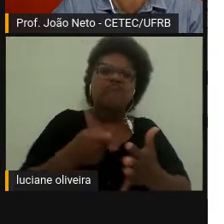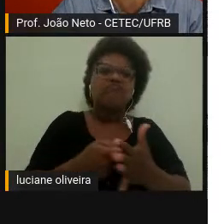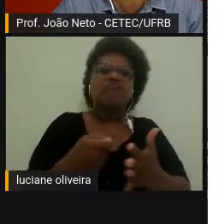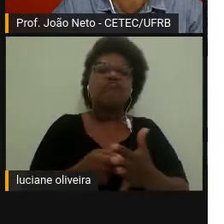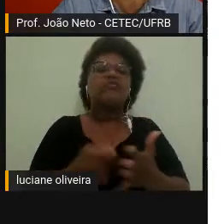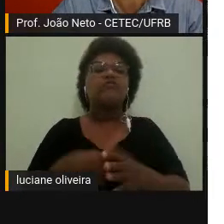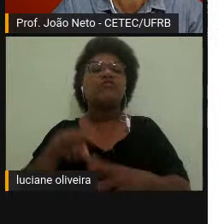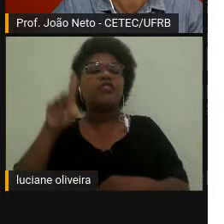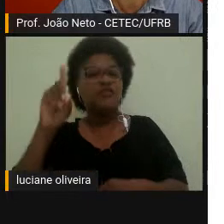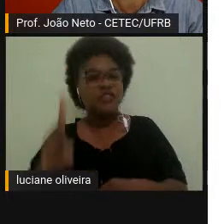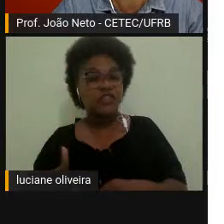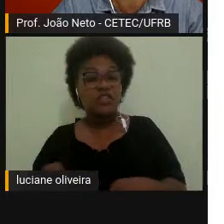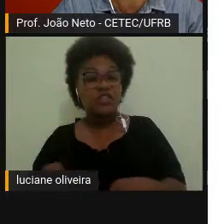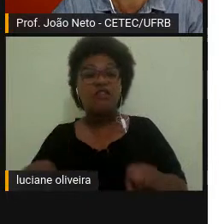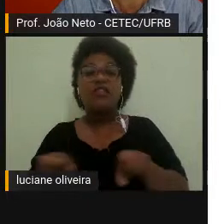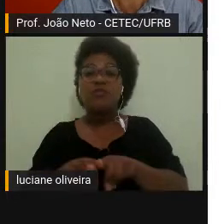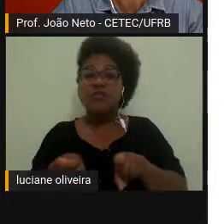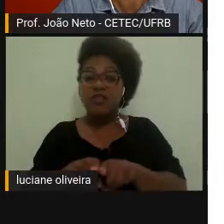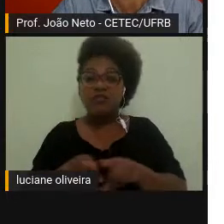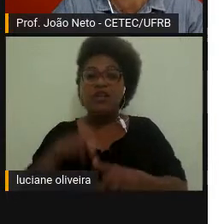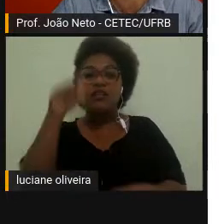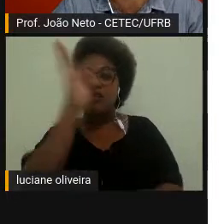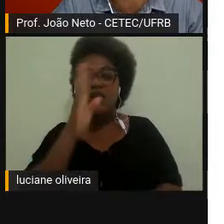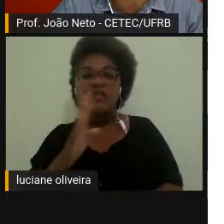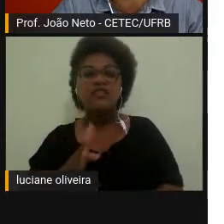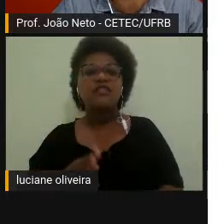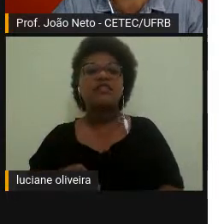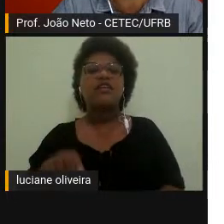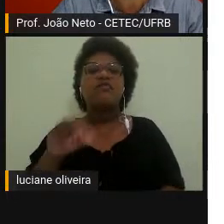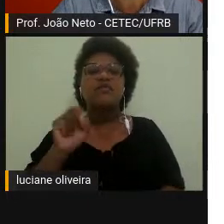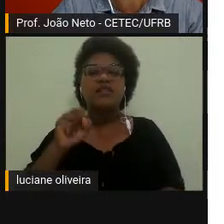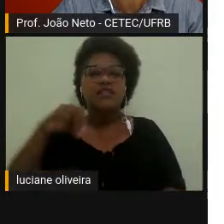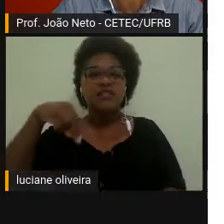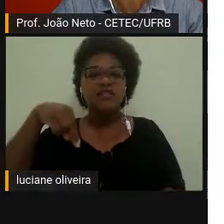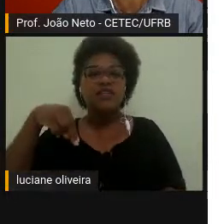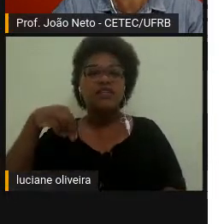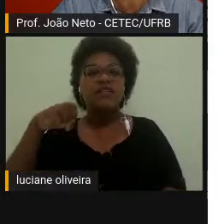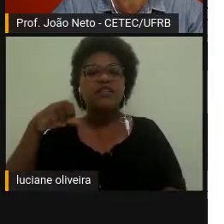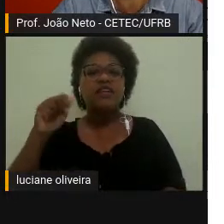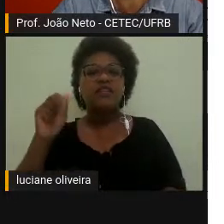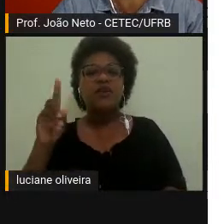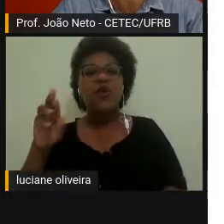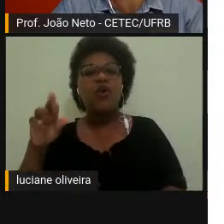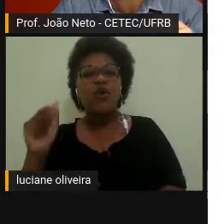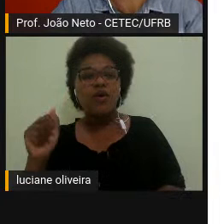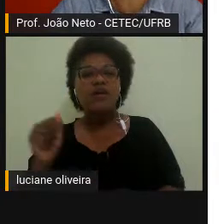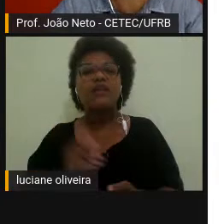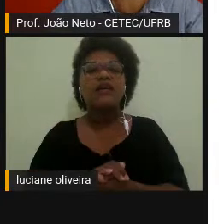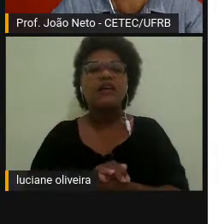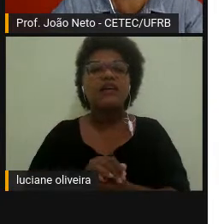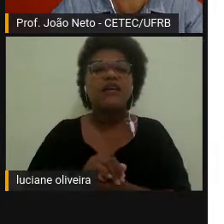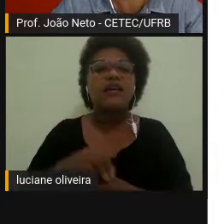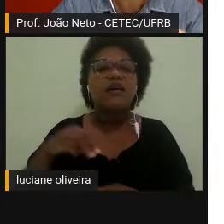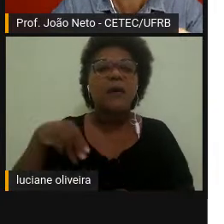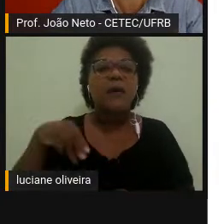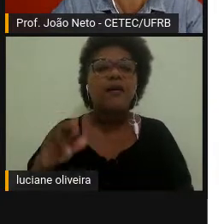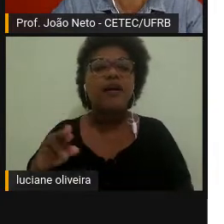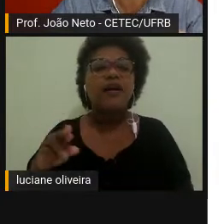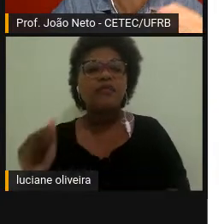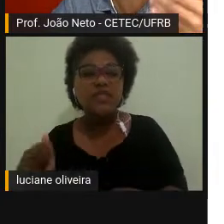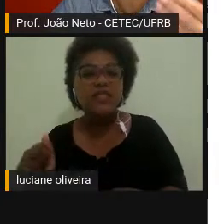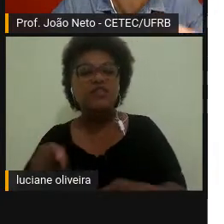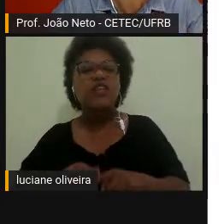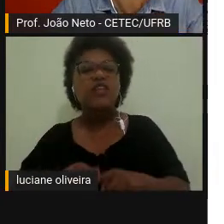também nós temos a Senadora Mara gabrilli que era cadeirante Observe então que as pessoas com deficiência